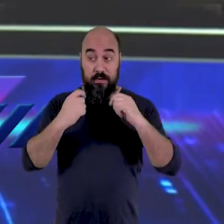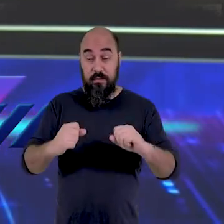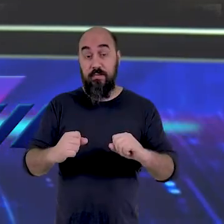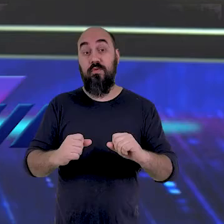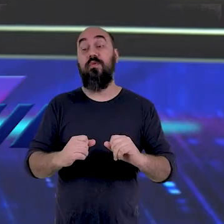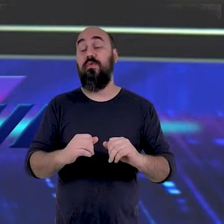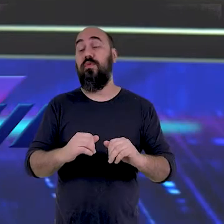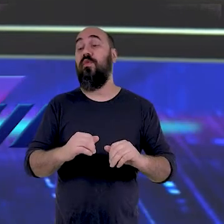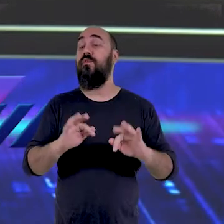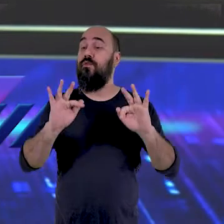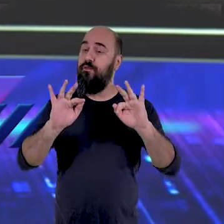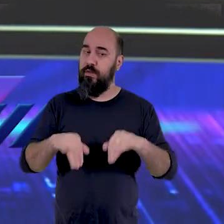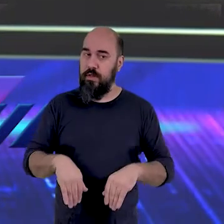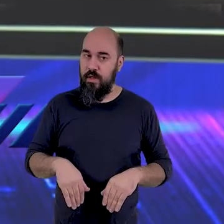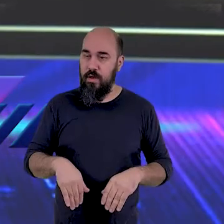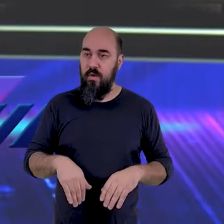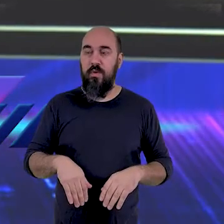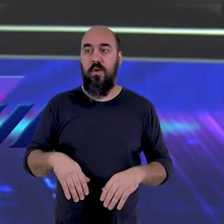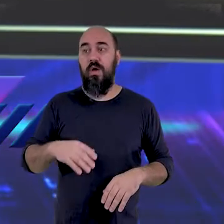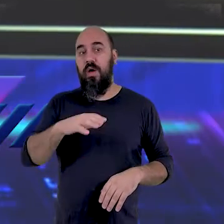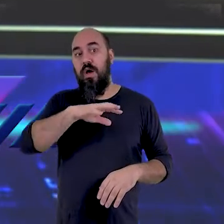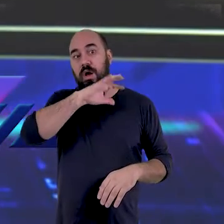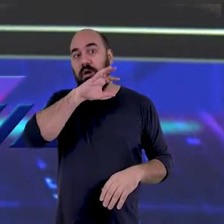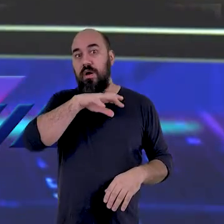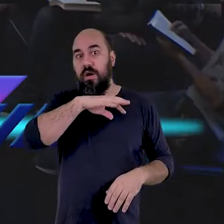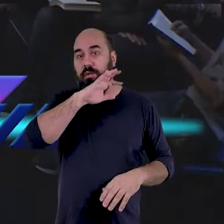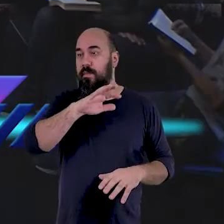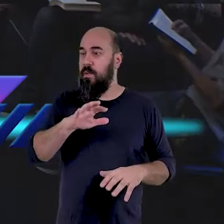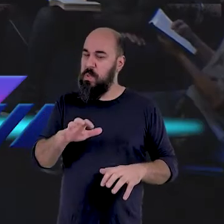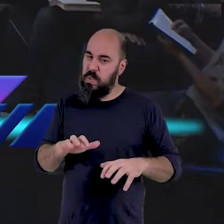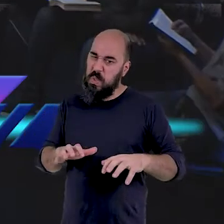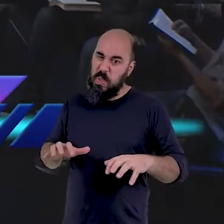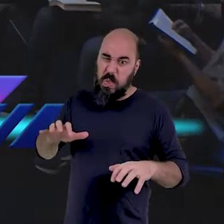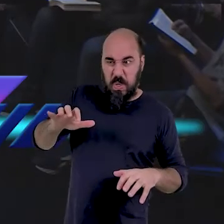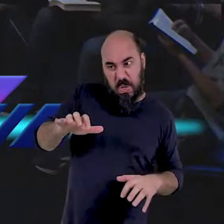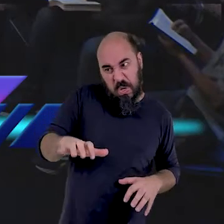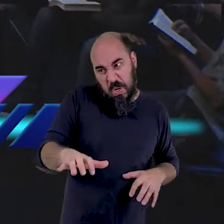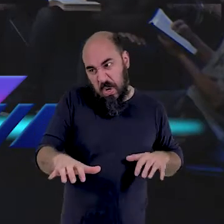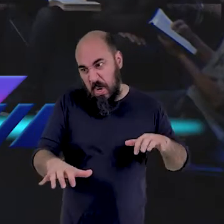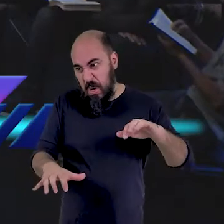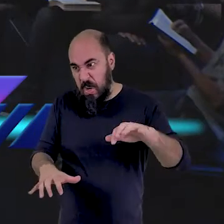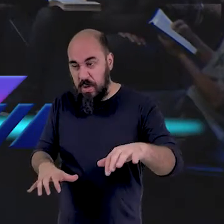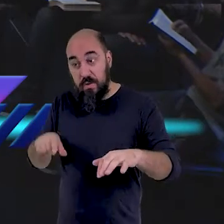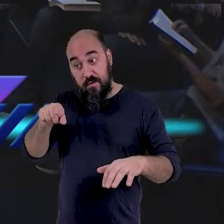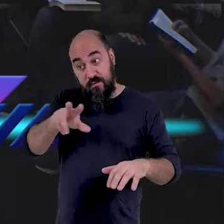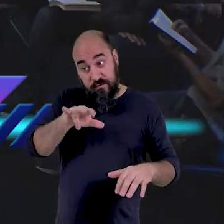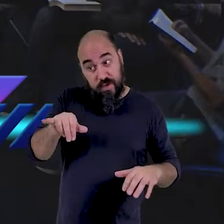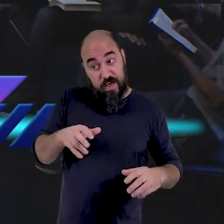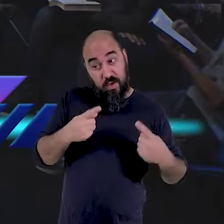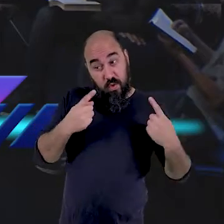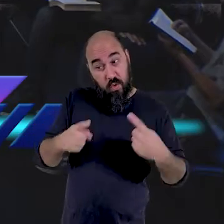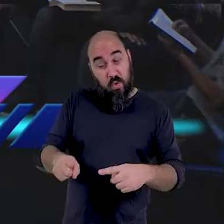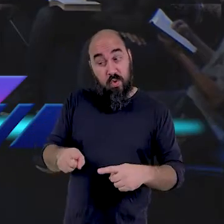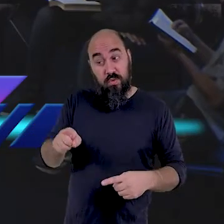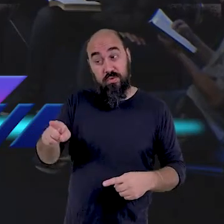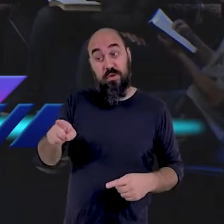que devem dar, a besta que surge do abismo pelejará contra elas e as vencerá e